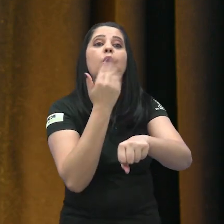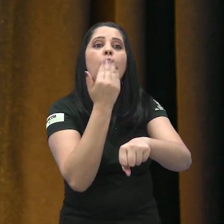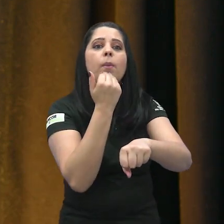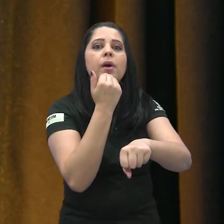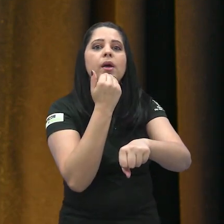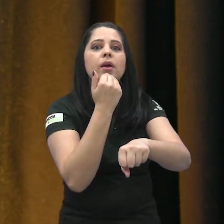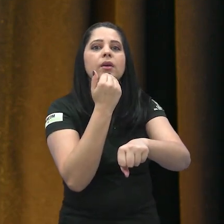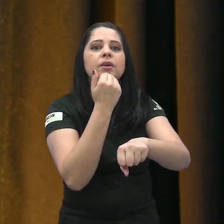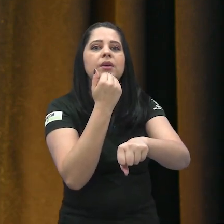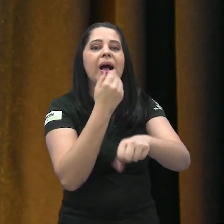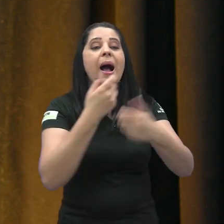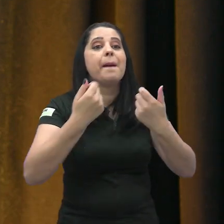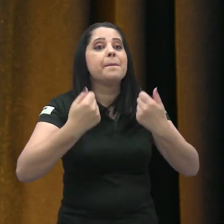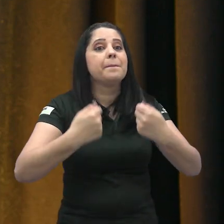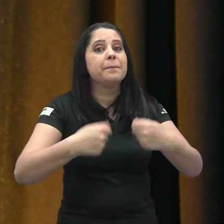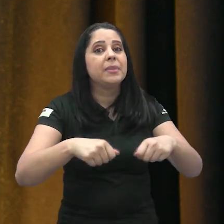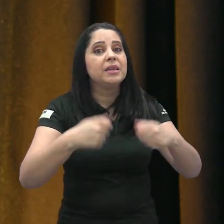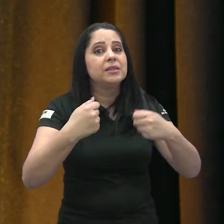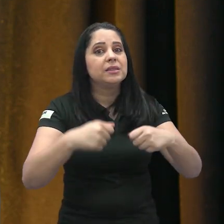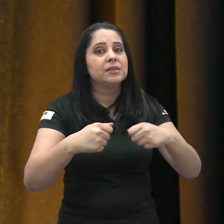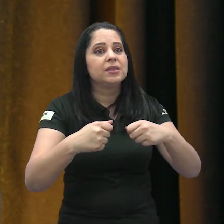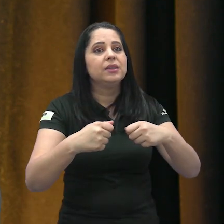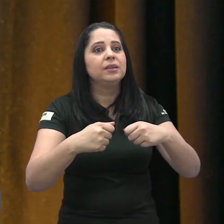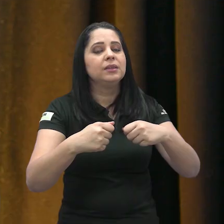das refeições, sempre